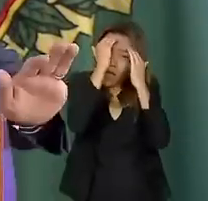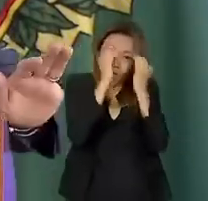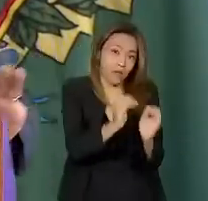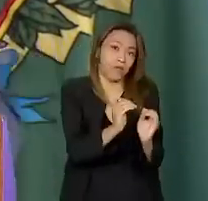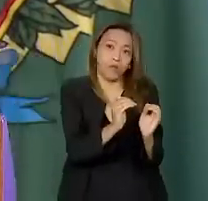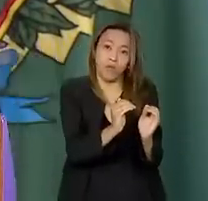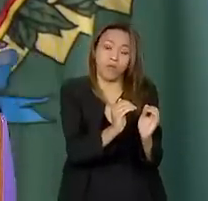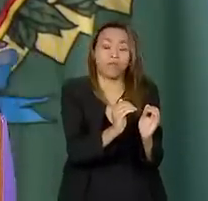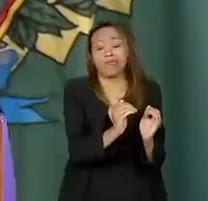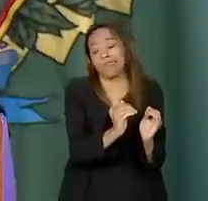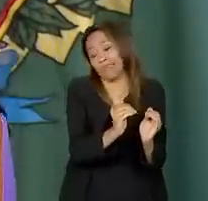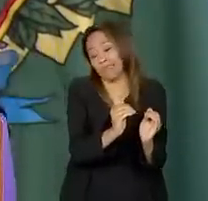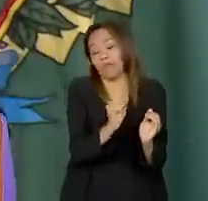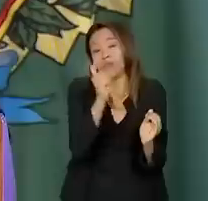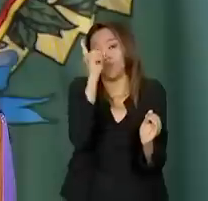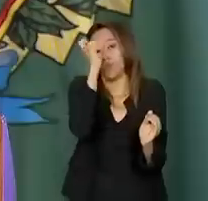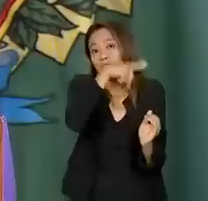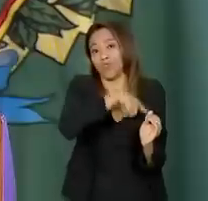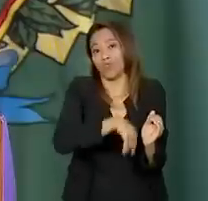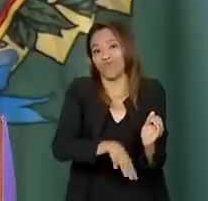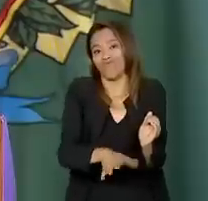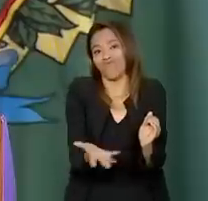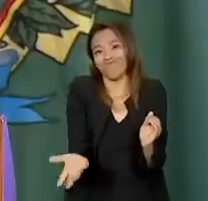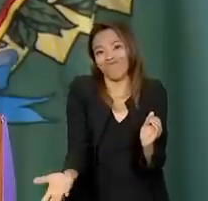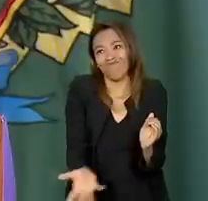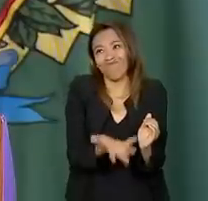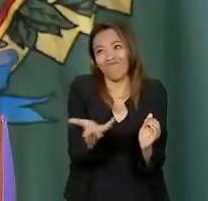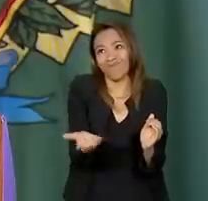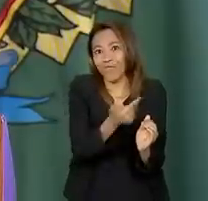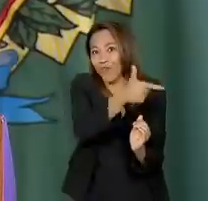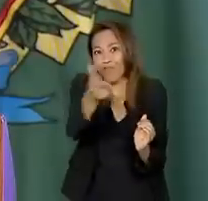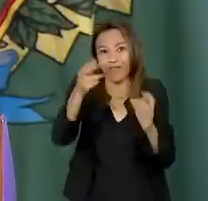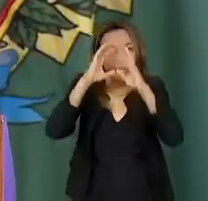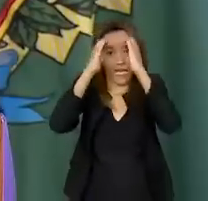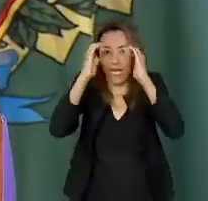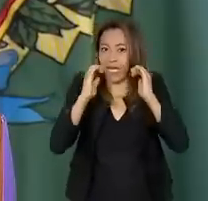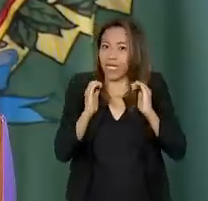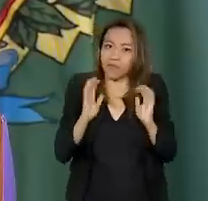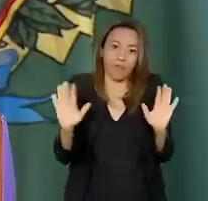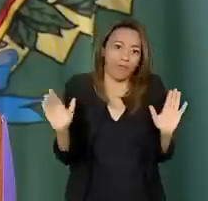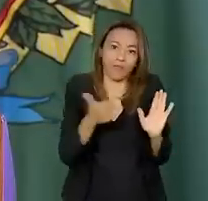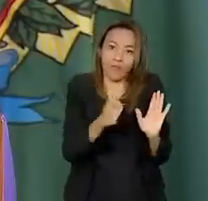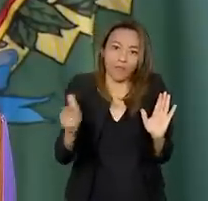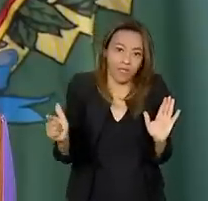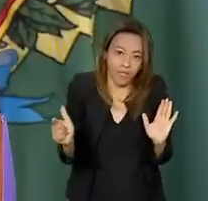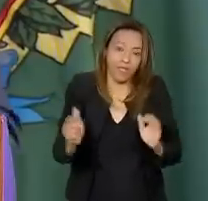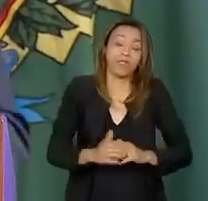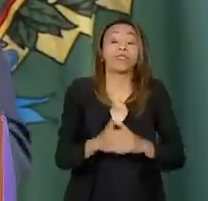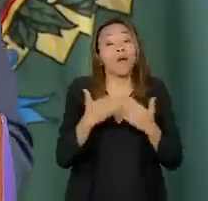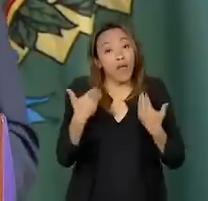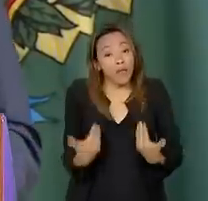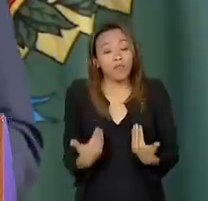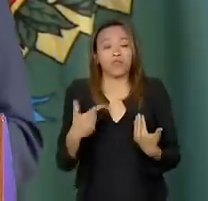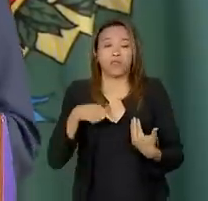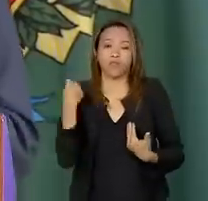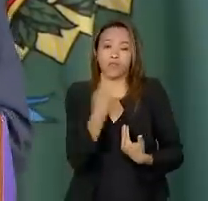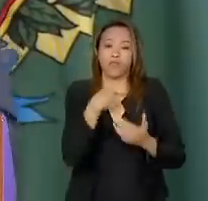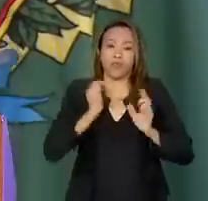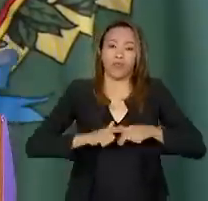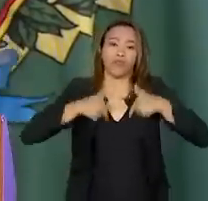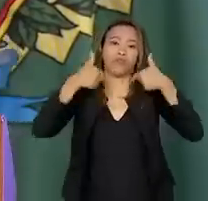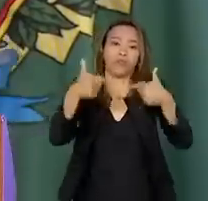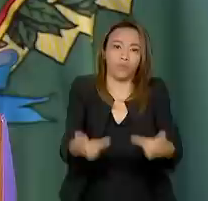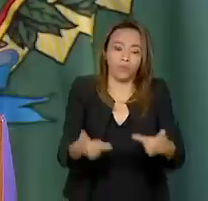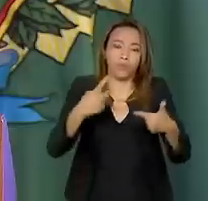adiós, pampa mia, que você nunca mais será respeitado. E o que nós estamos fazendo é isso.